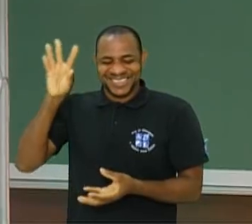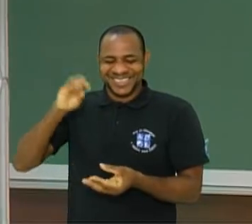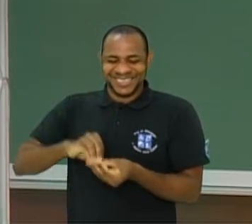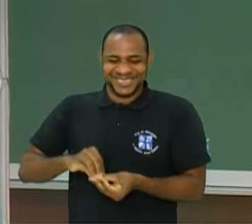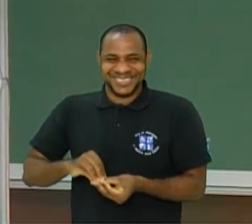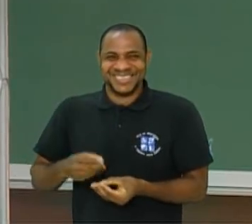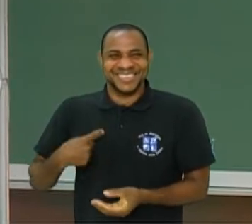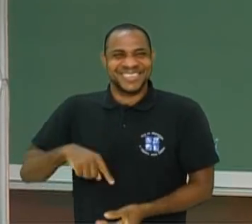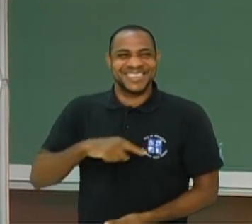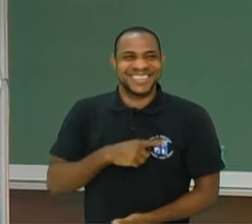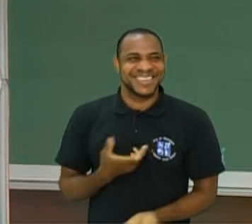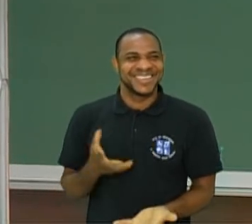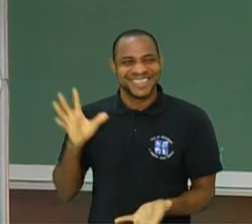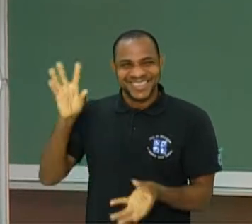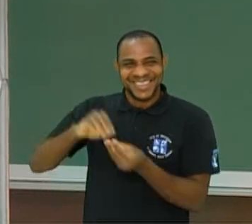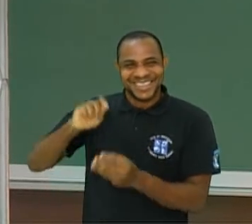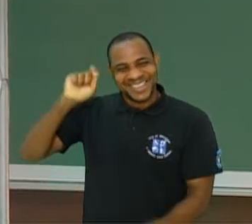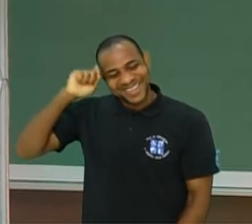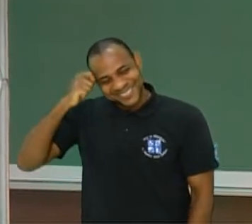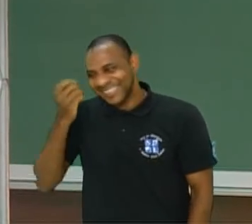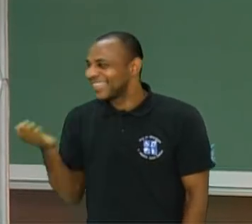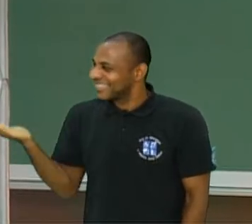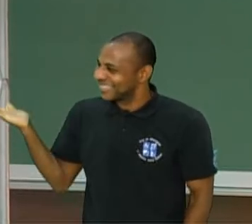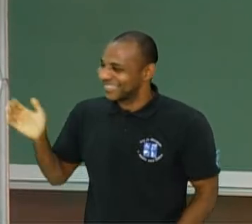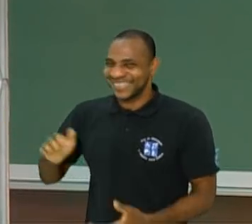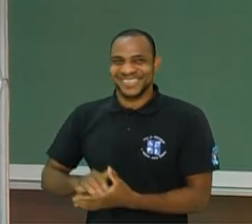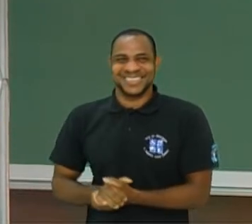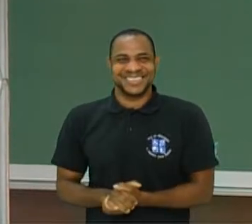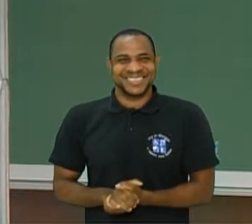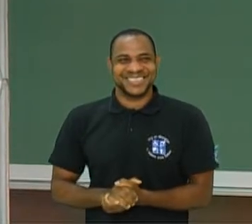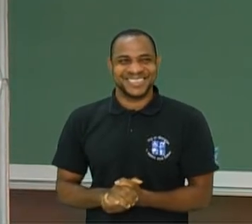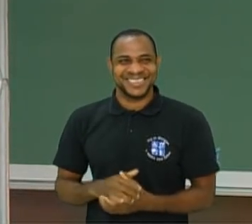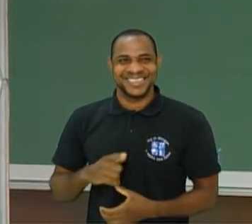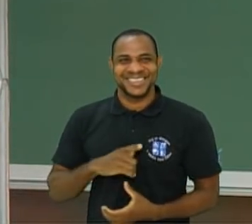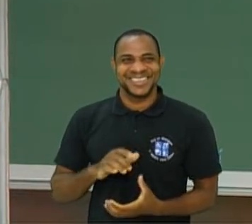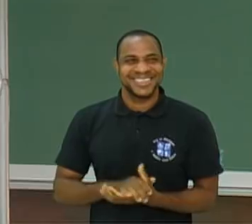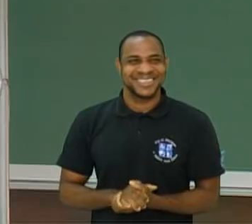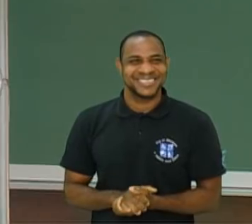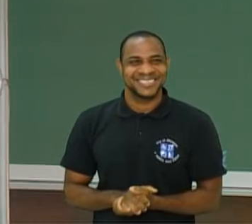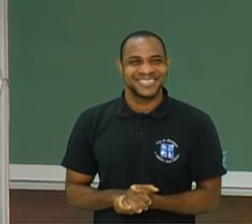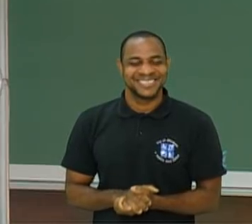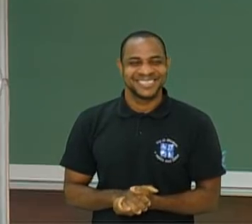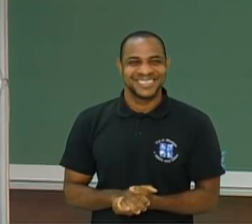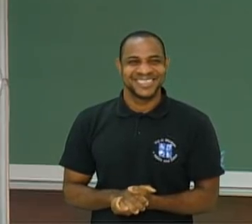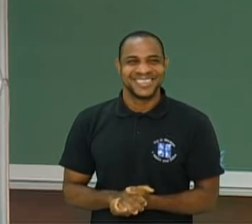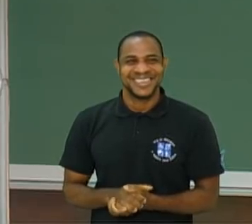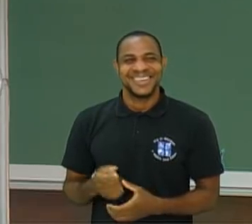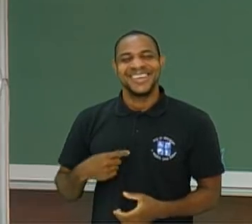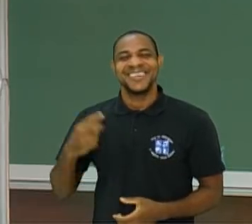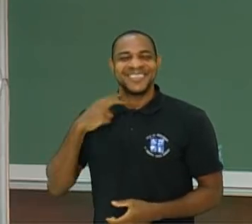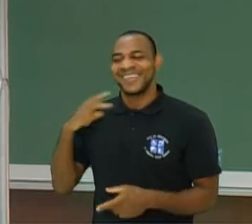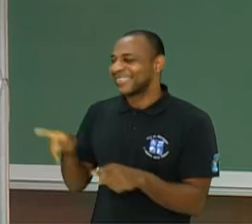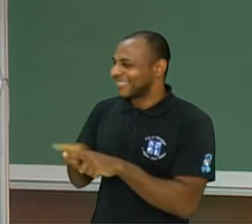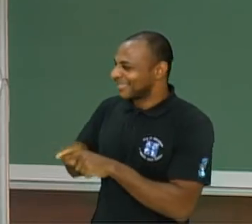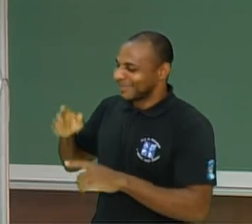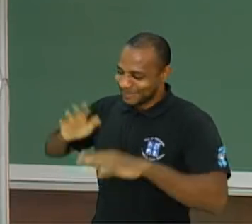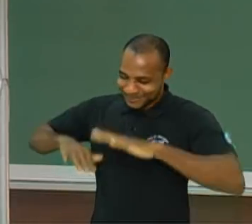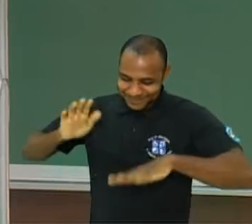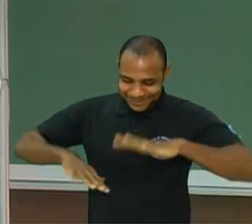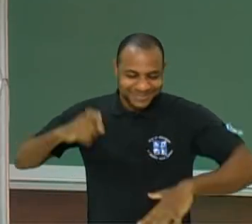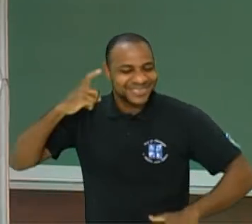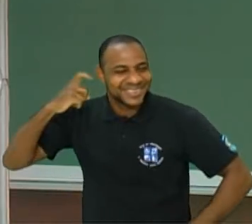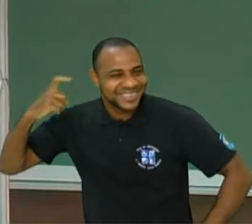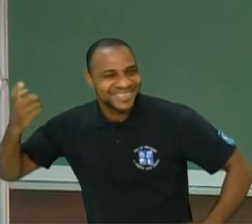África, né? Vem da Afro. Então, vamos lá. Não, peraí. Val, você também, vamos lá?